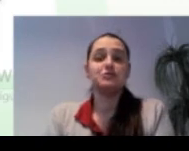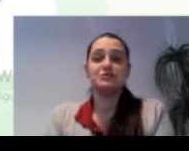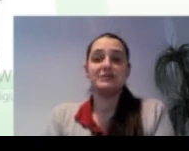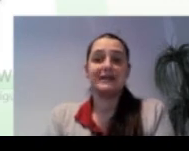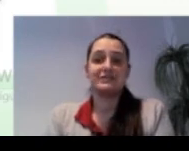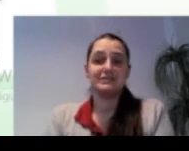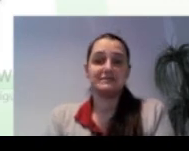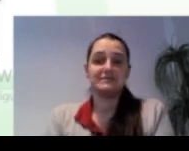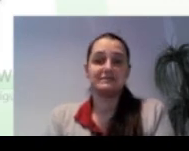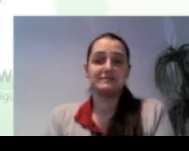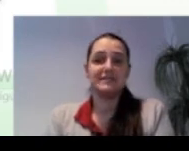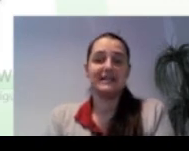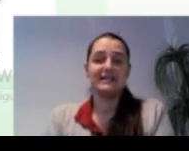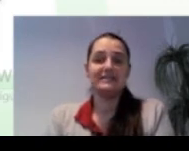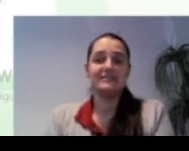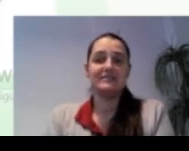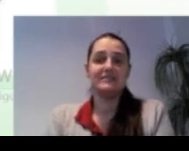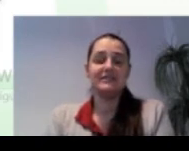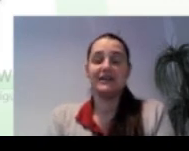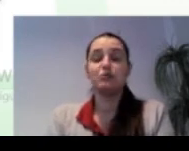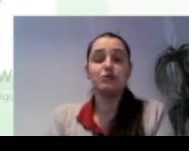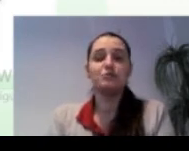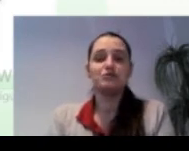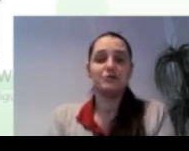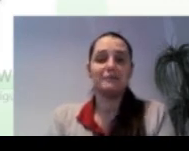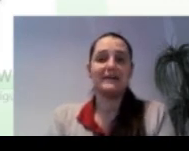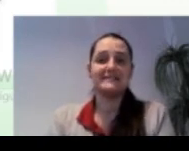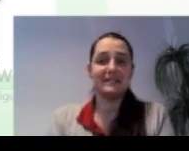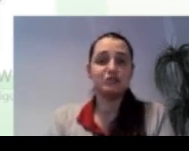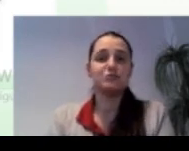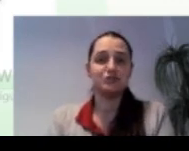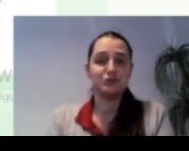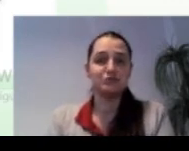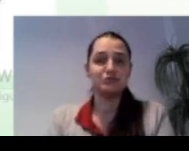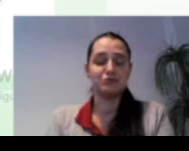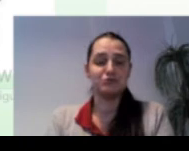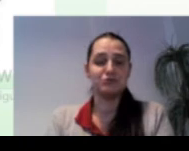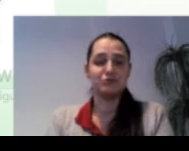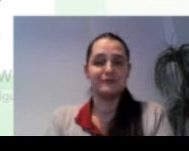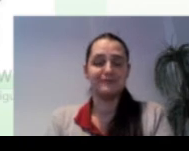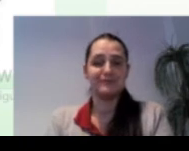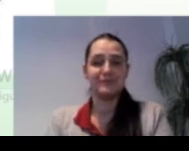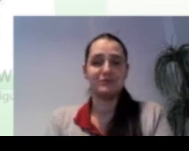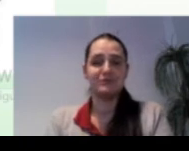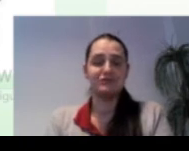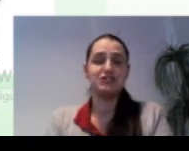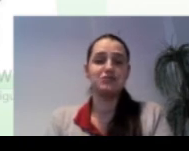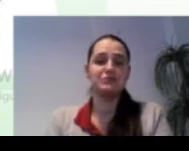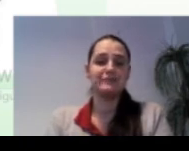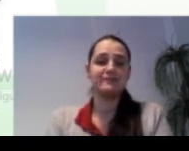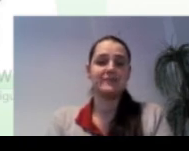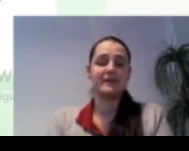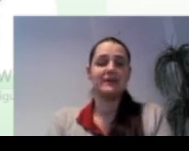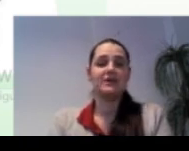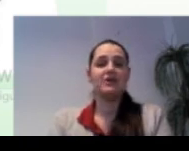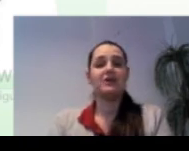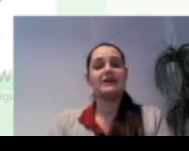3 cromossomos a mais, né? É um cromossomo a mais, 3 cromossomos no